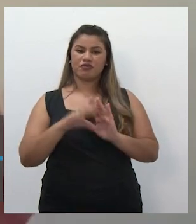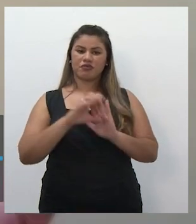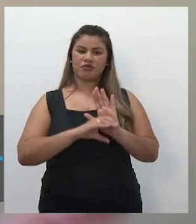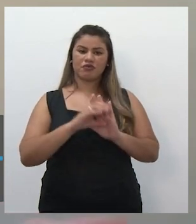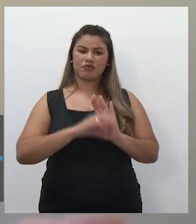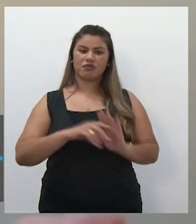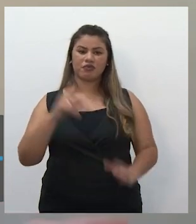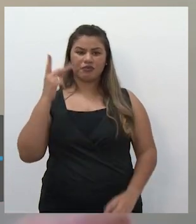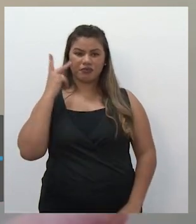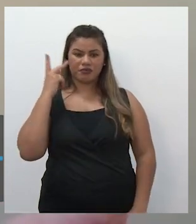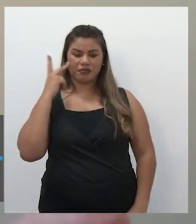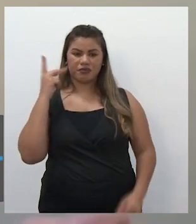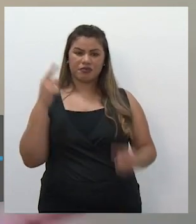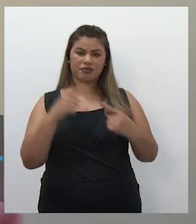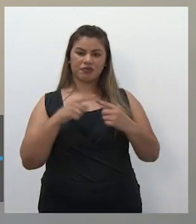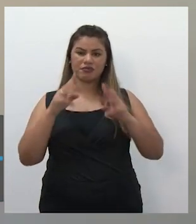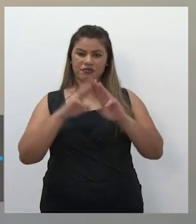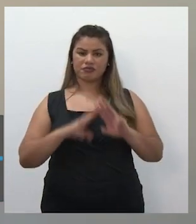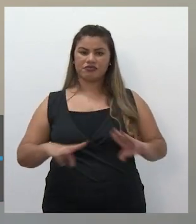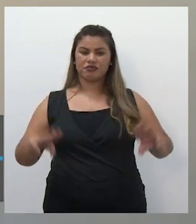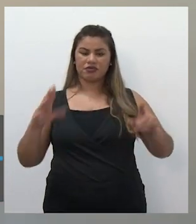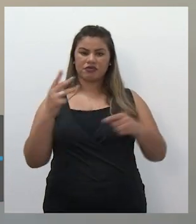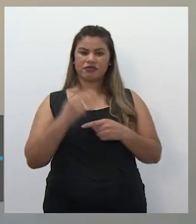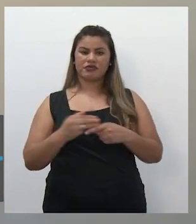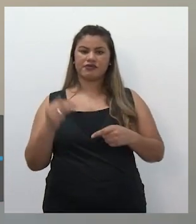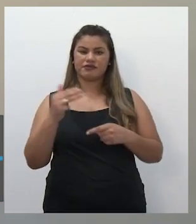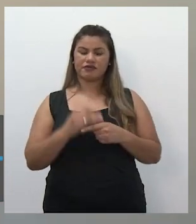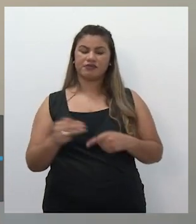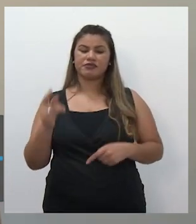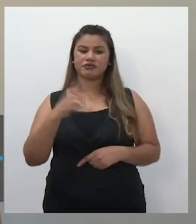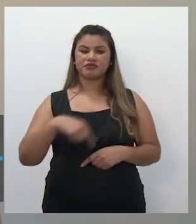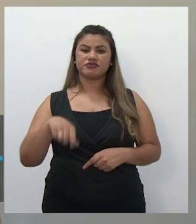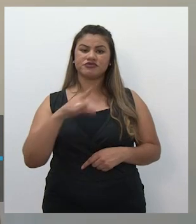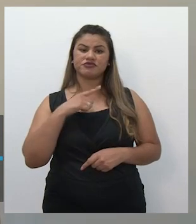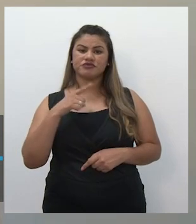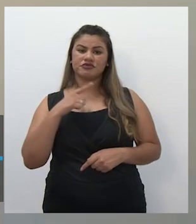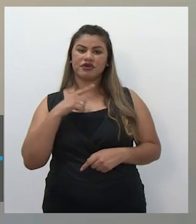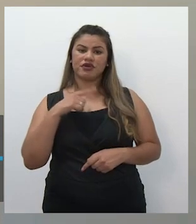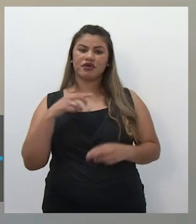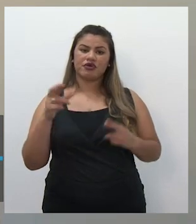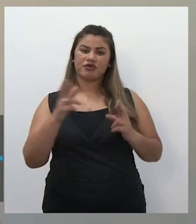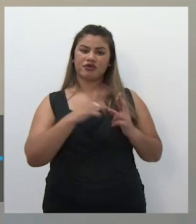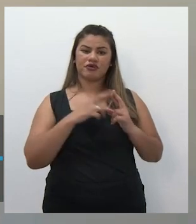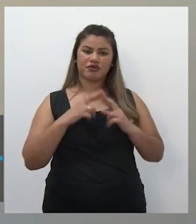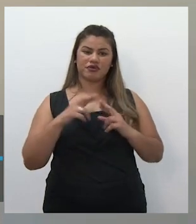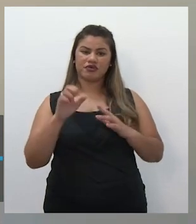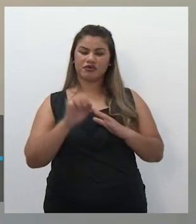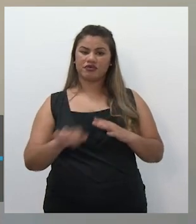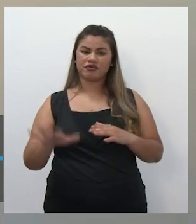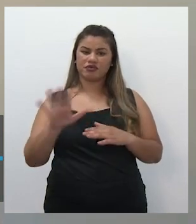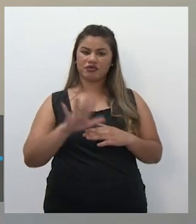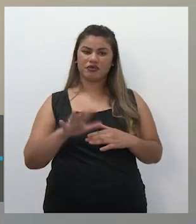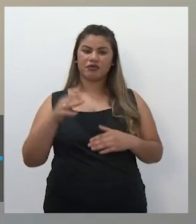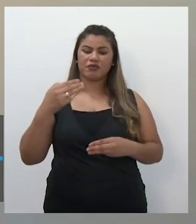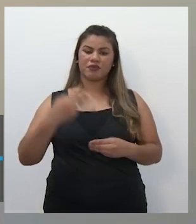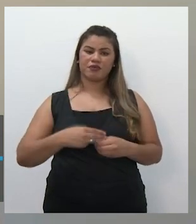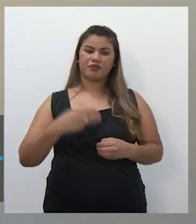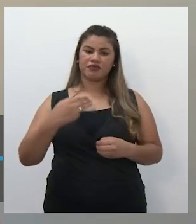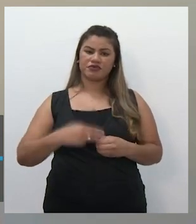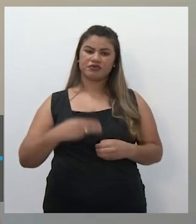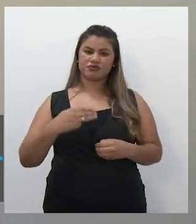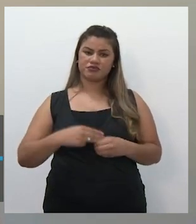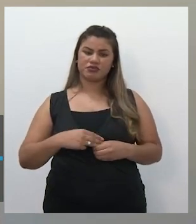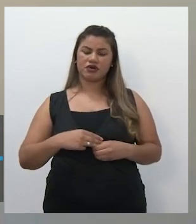paulista, que está lá no site da EFAP e que também é para a nossa rede estadual, para a rede municipal e